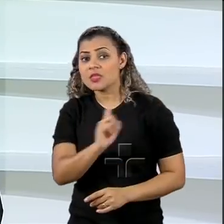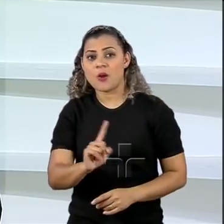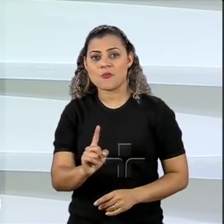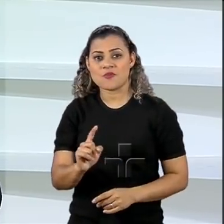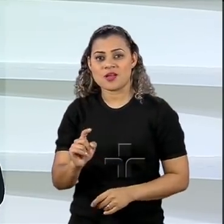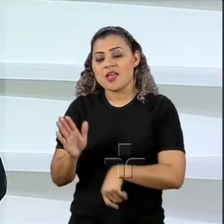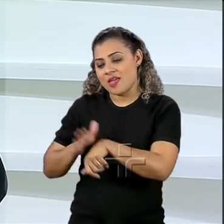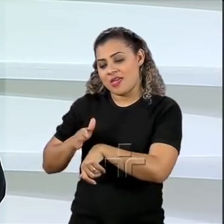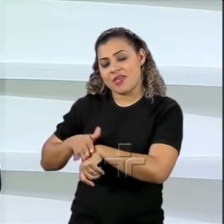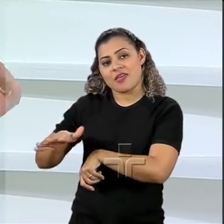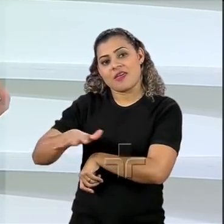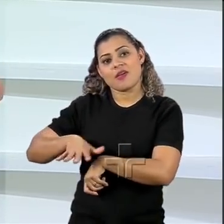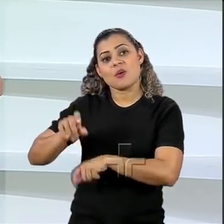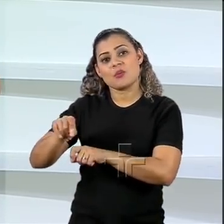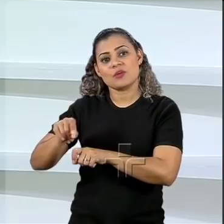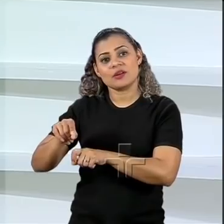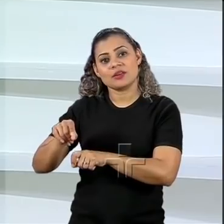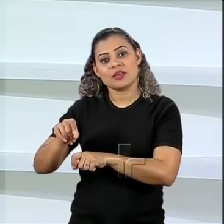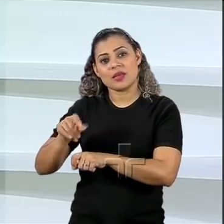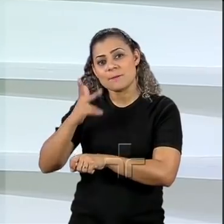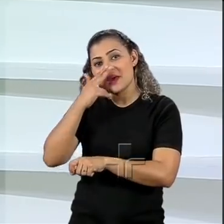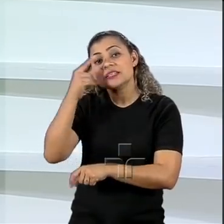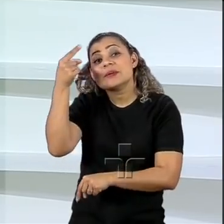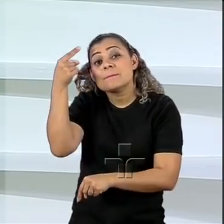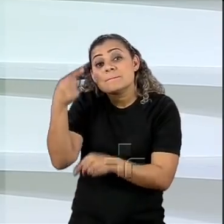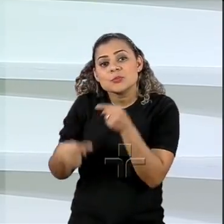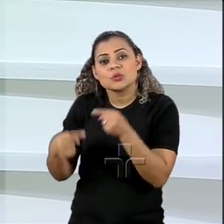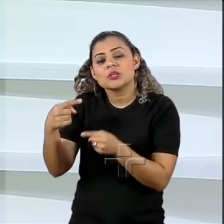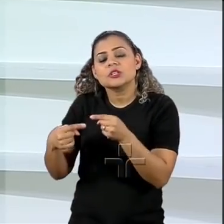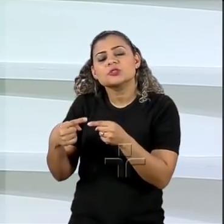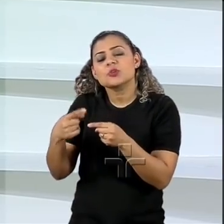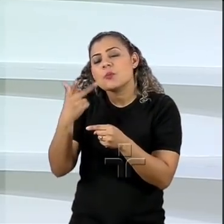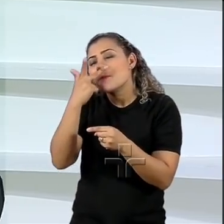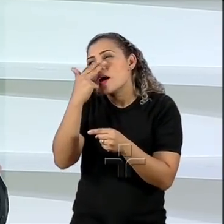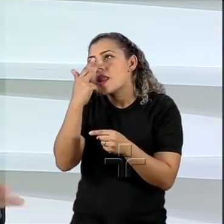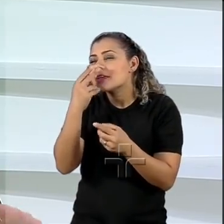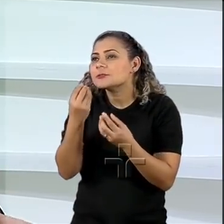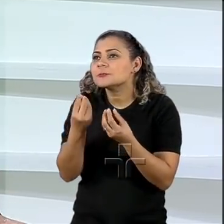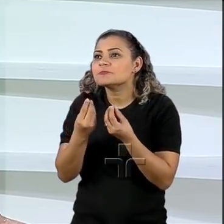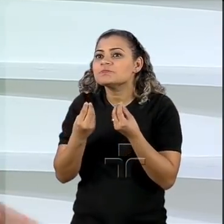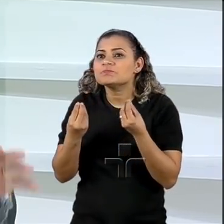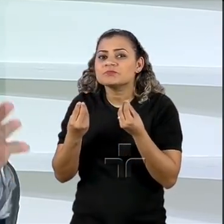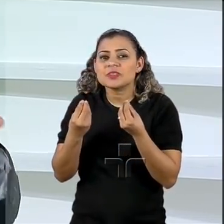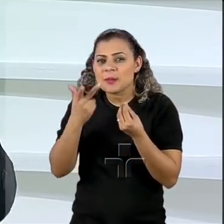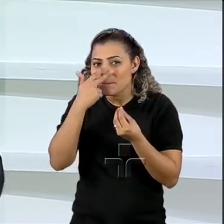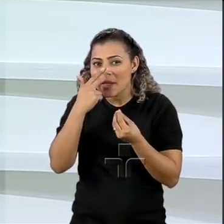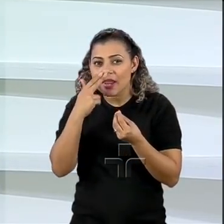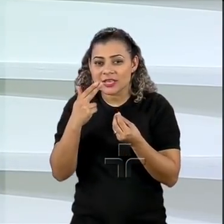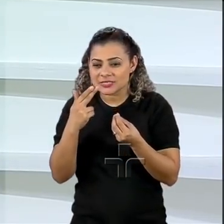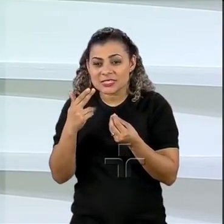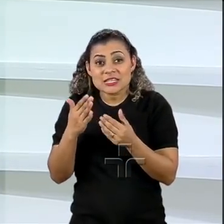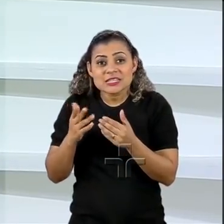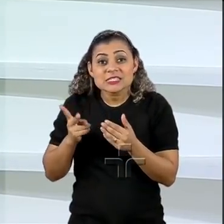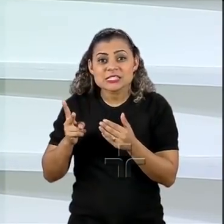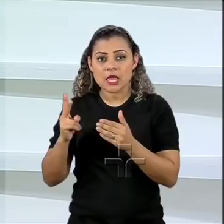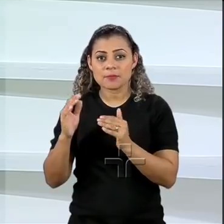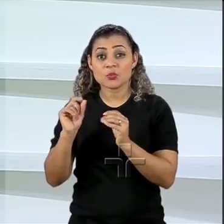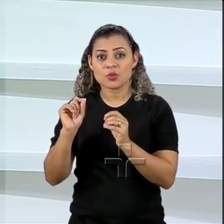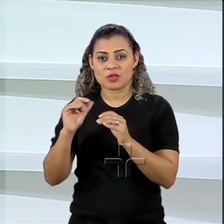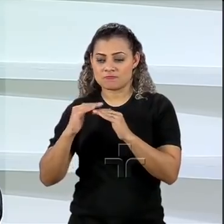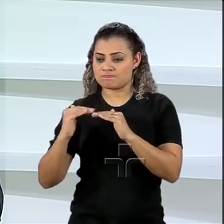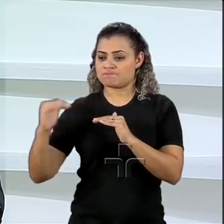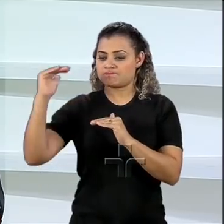uma operação que, na acepção da palavra política, coloca os fins à frente dos meios, os fins acima dos